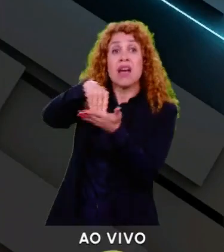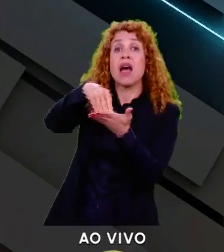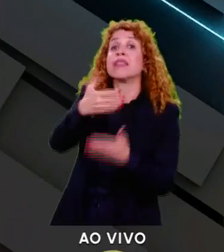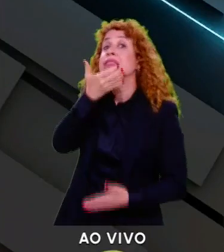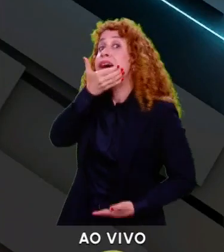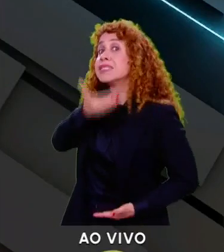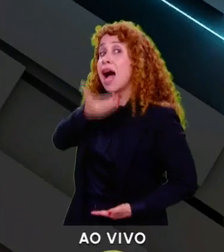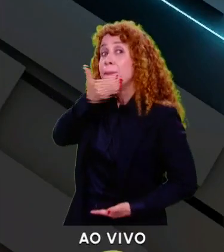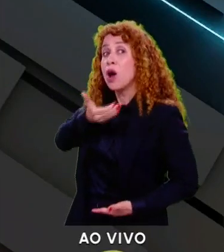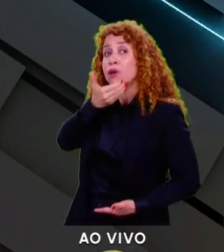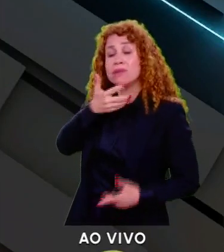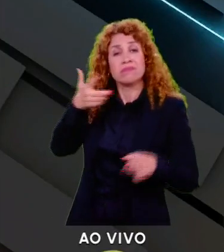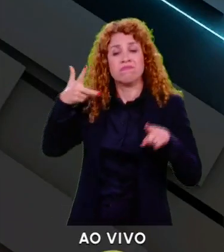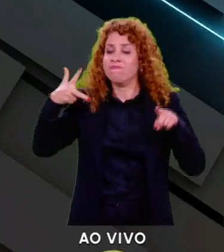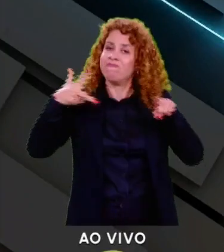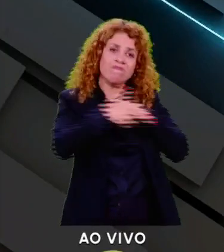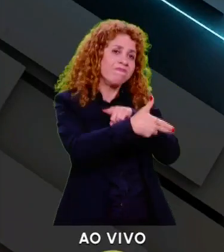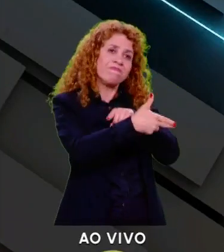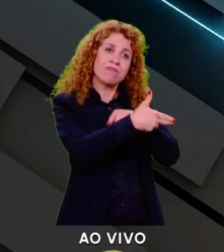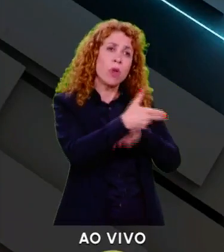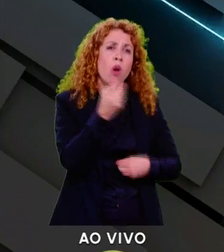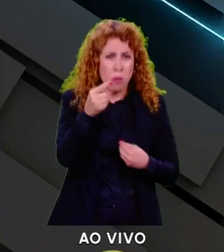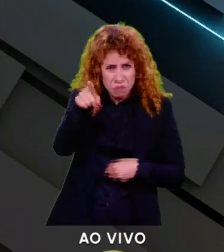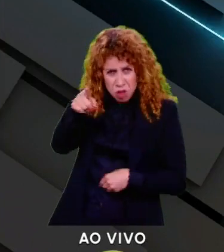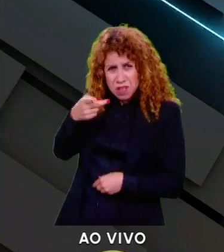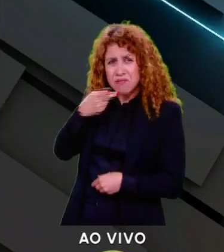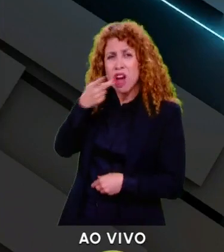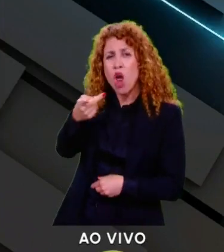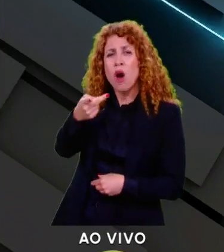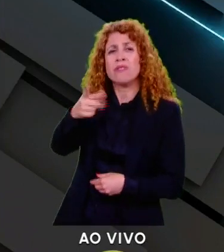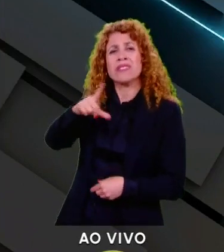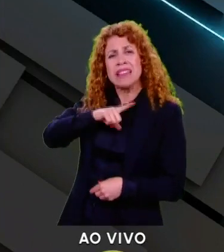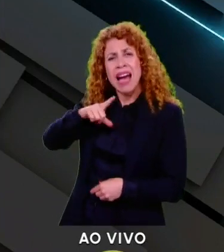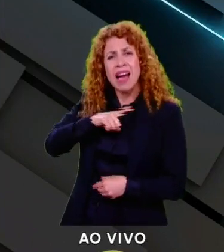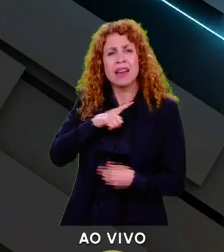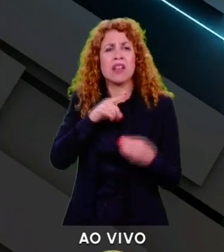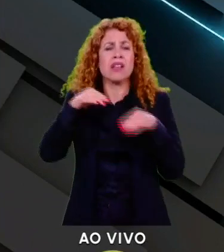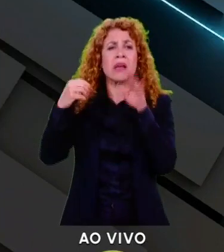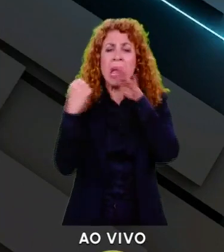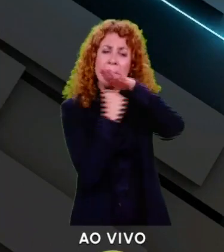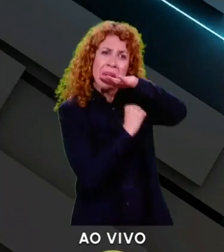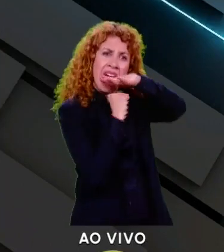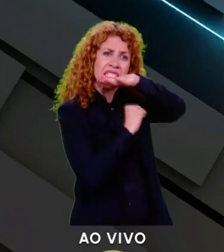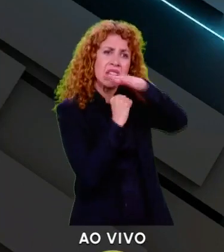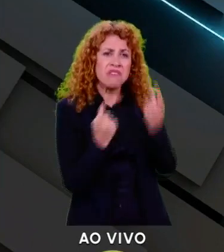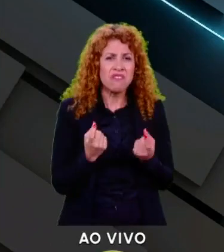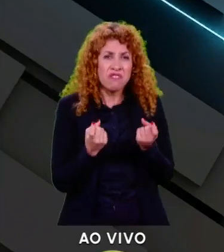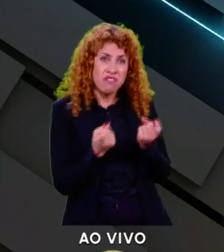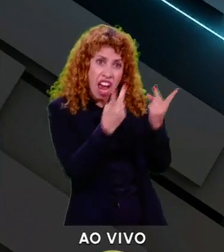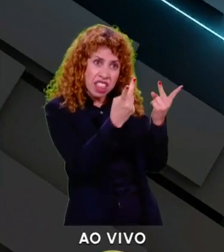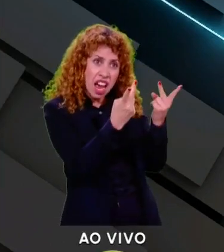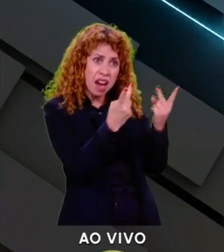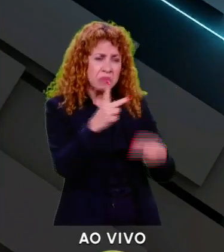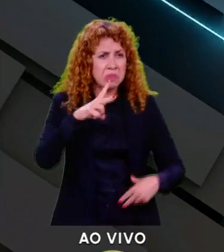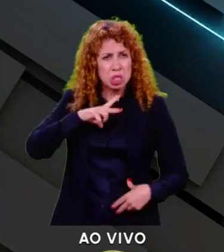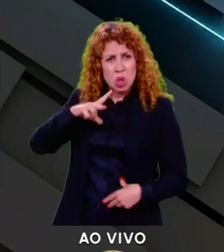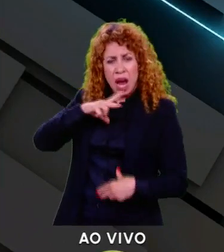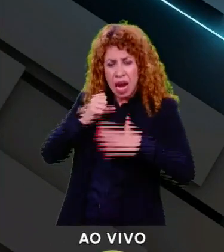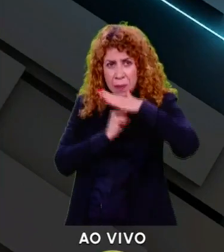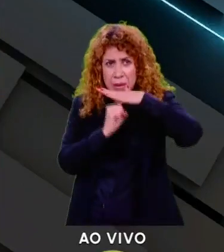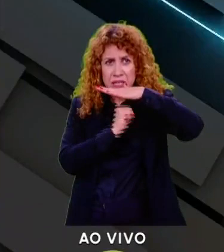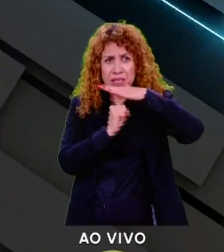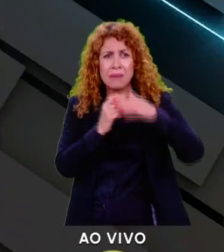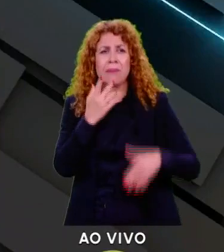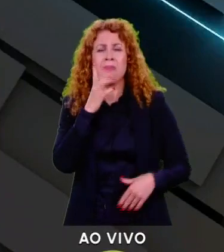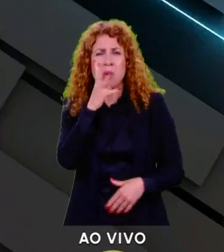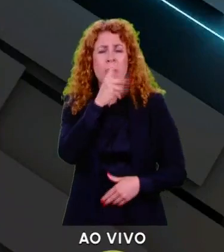entrevistas em usar Possivelmente dinheiro de privatizações para fechar essa conta mas privatizações levam tempo ontem o Paulo Guedes citou taxar lucros